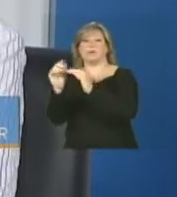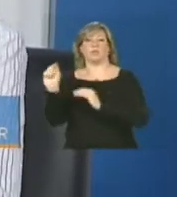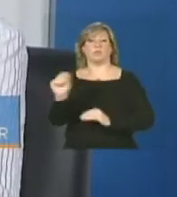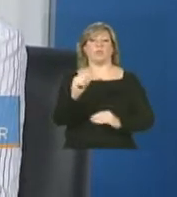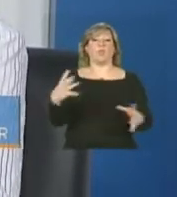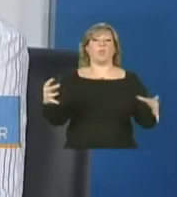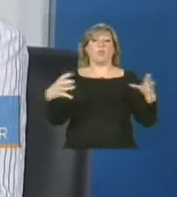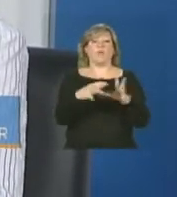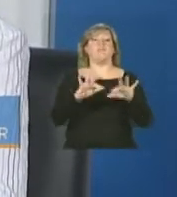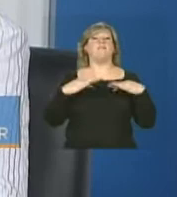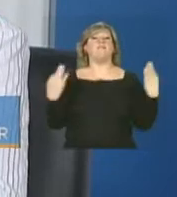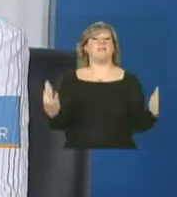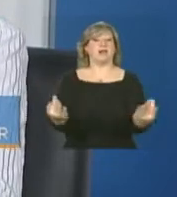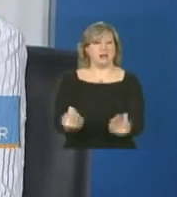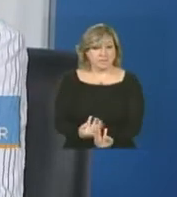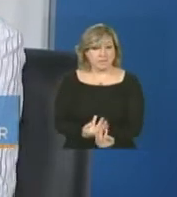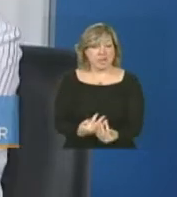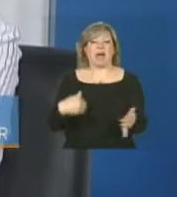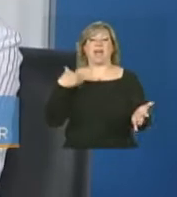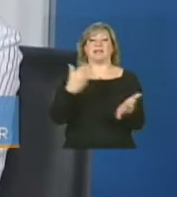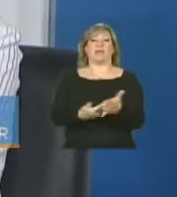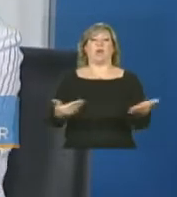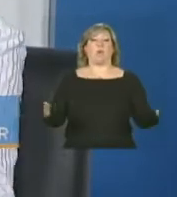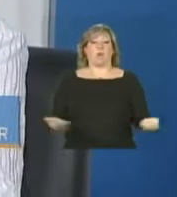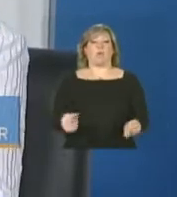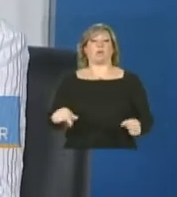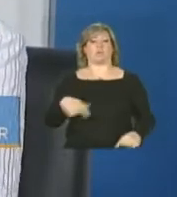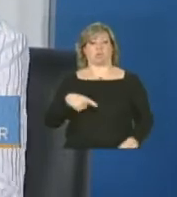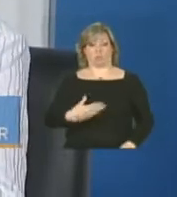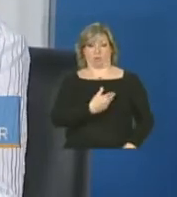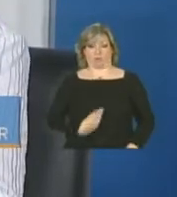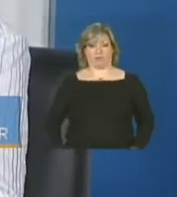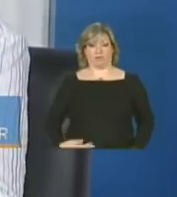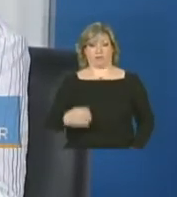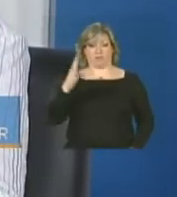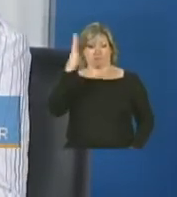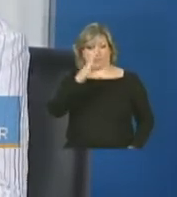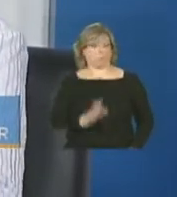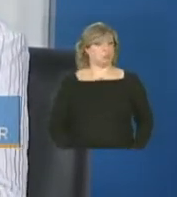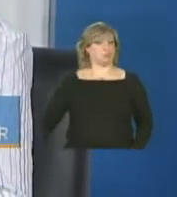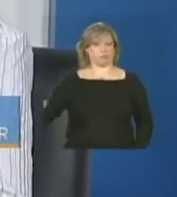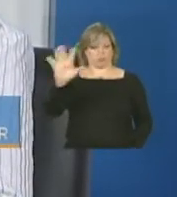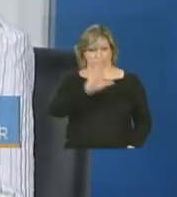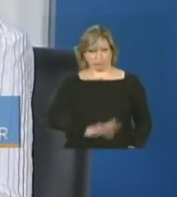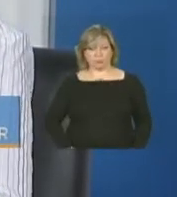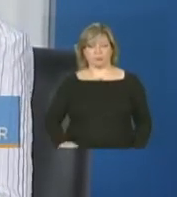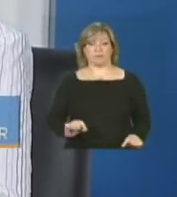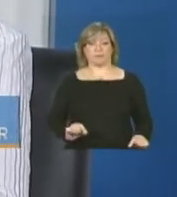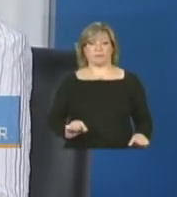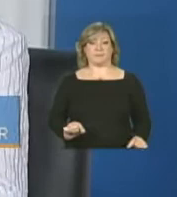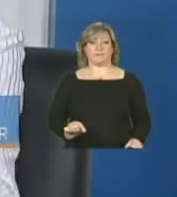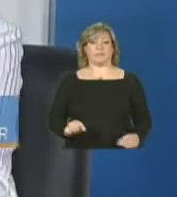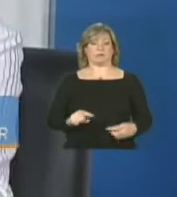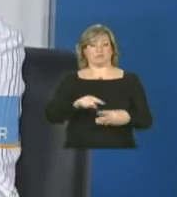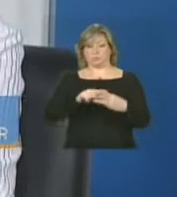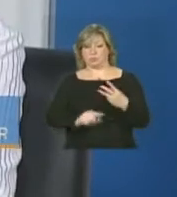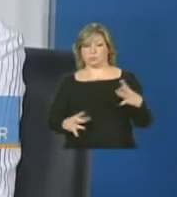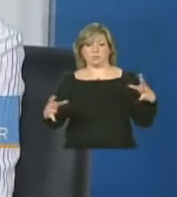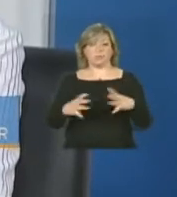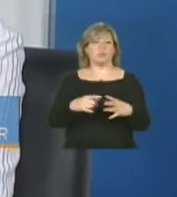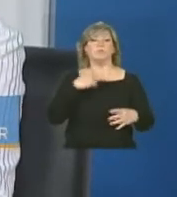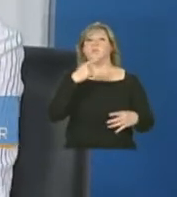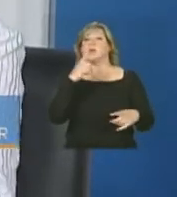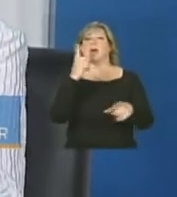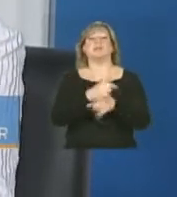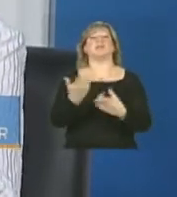um conjunto de famílias que, até hoje, o Estado brasileiro, no sentido amplo, né, tanto União, Estados e Municípios, não conseguiram